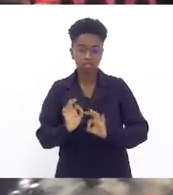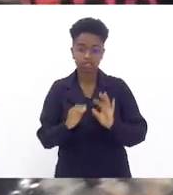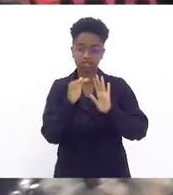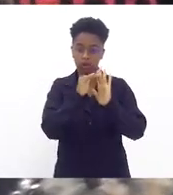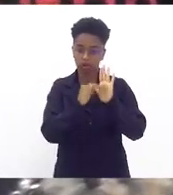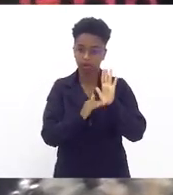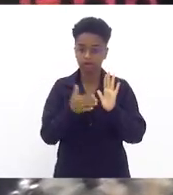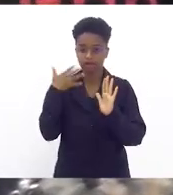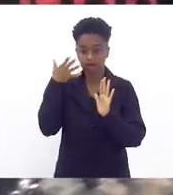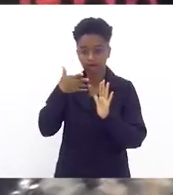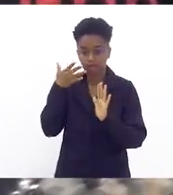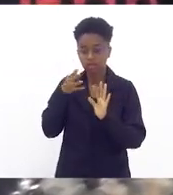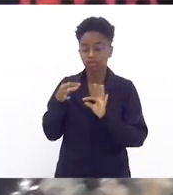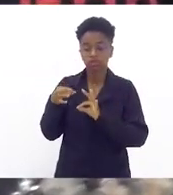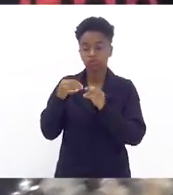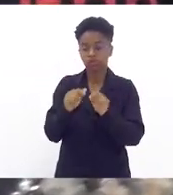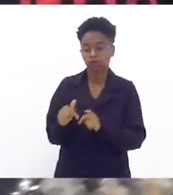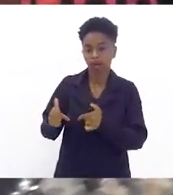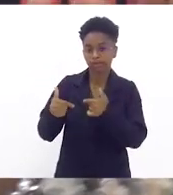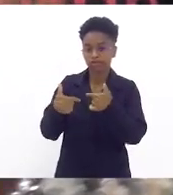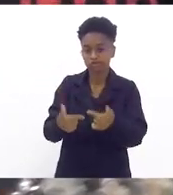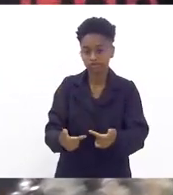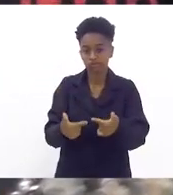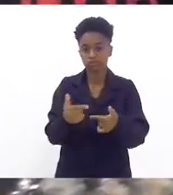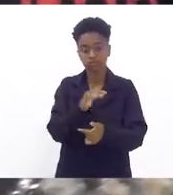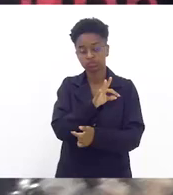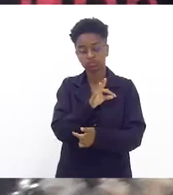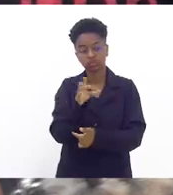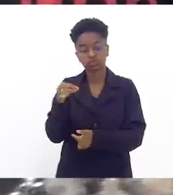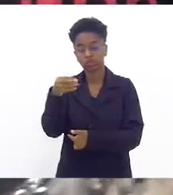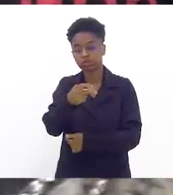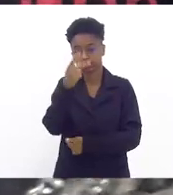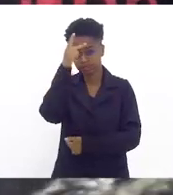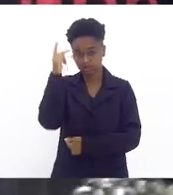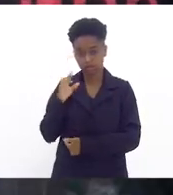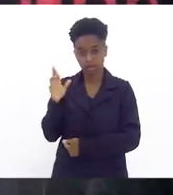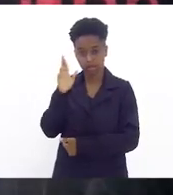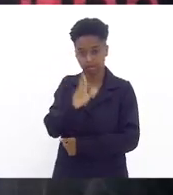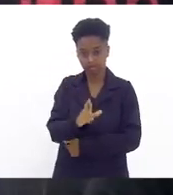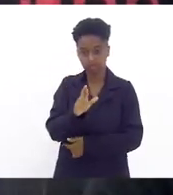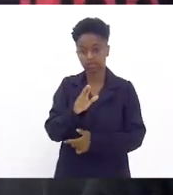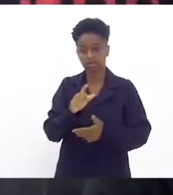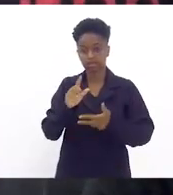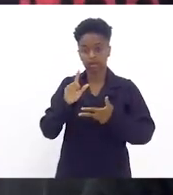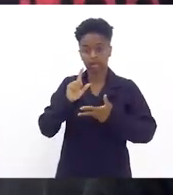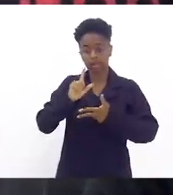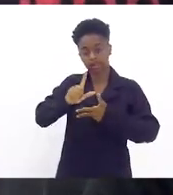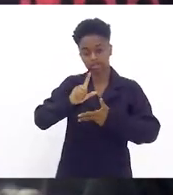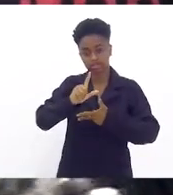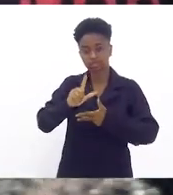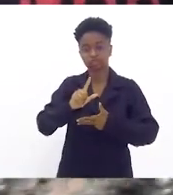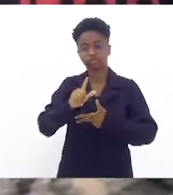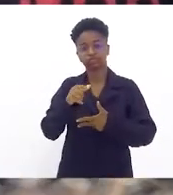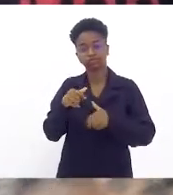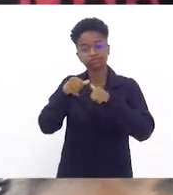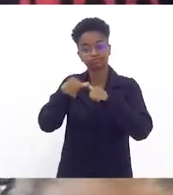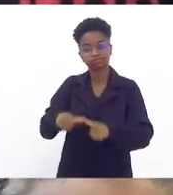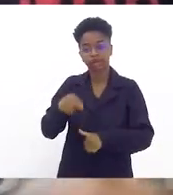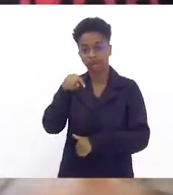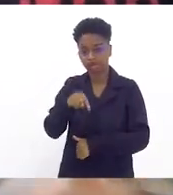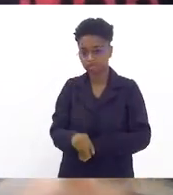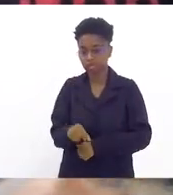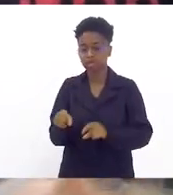toda atitude né de todos os representantes do Legislativo que estive aqui né